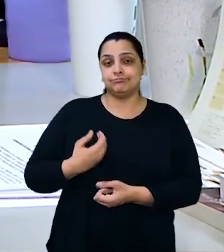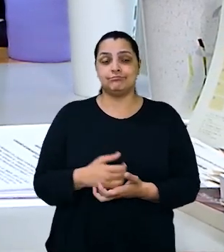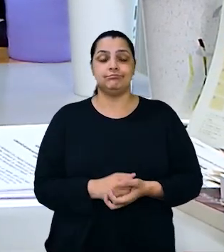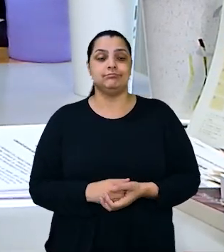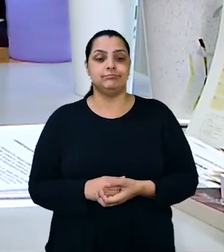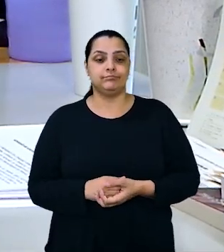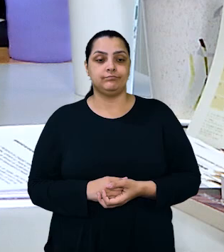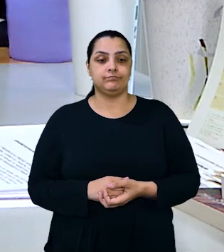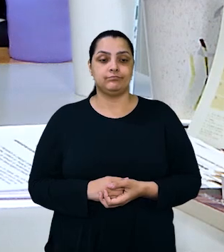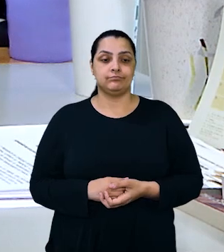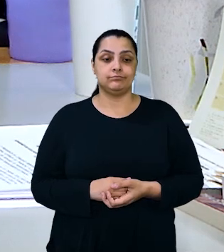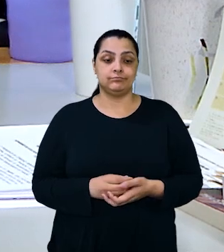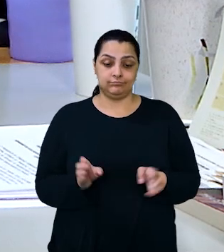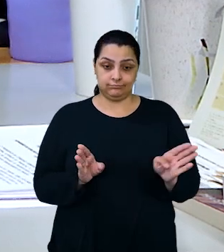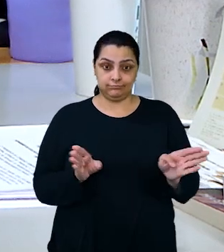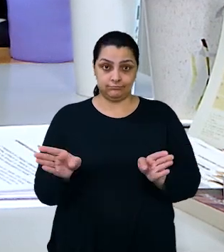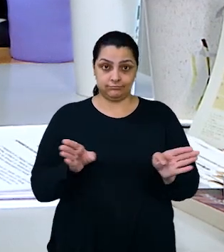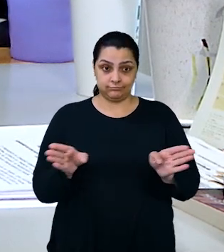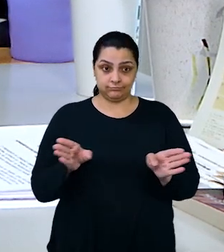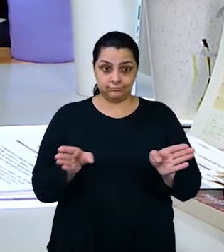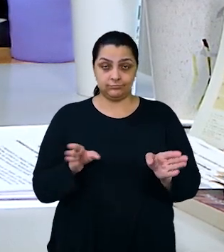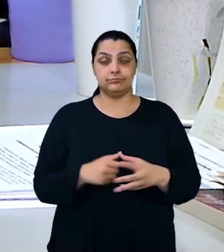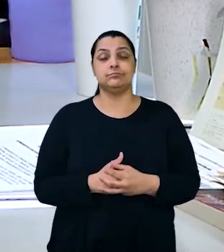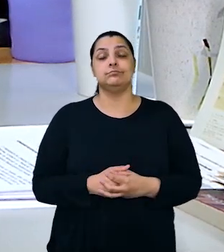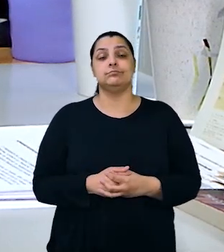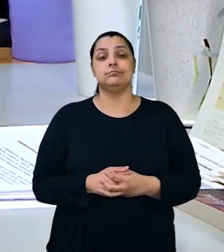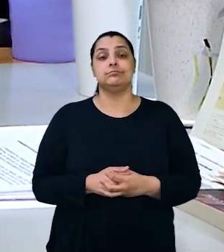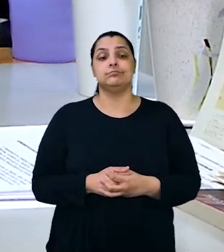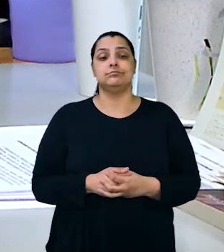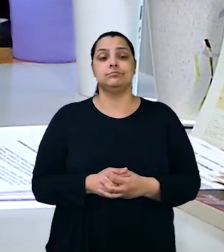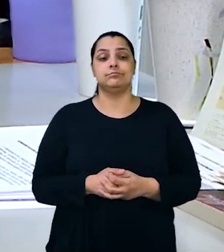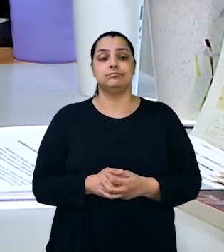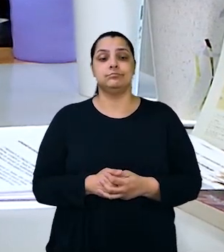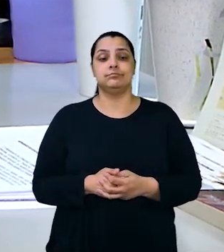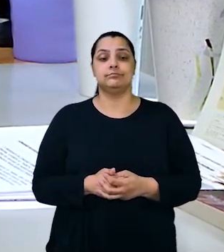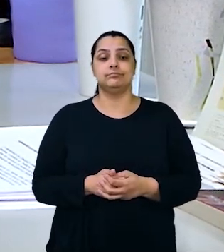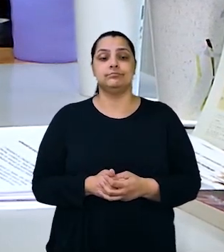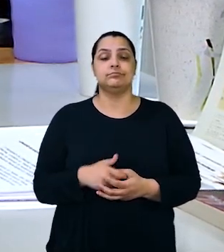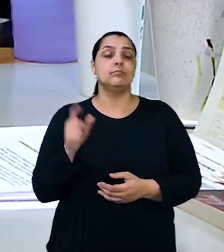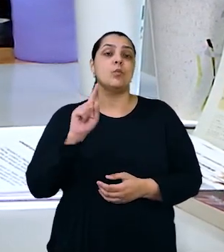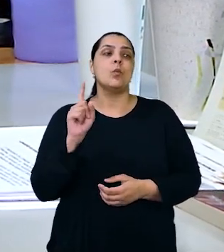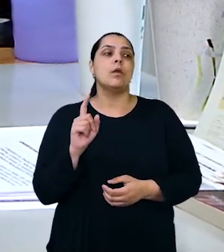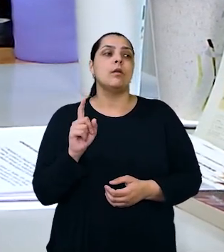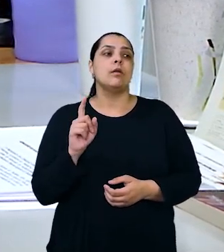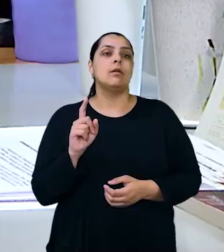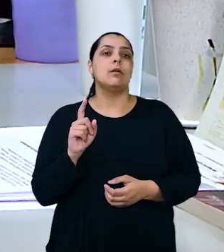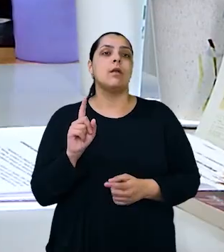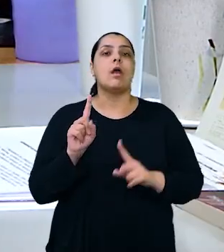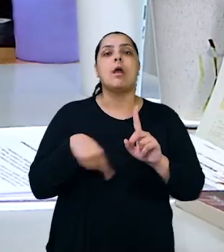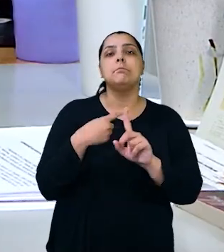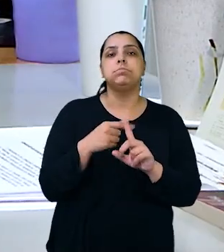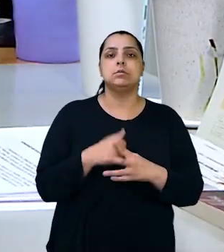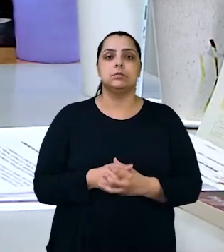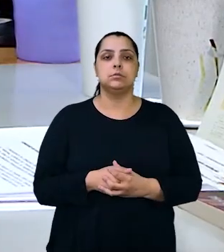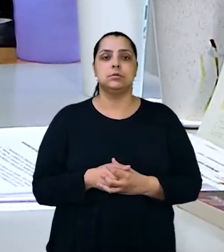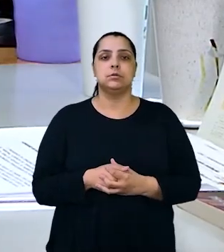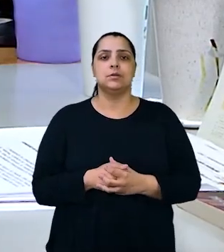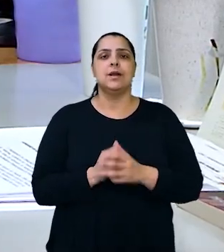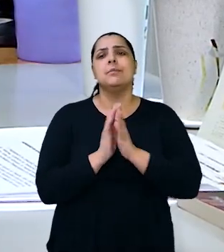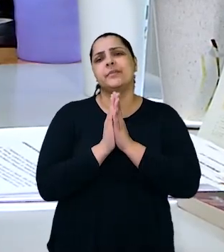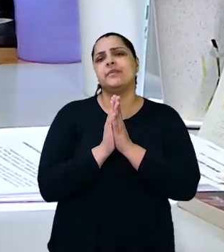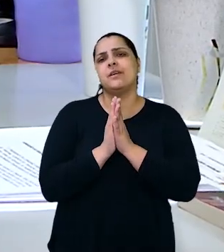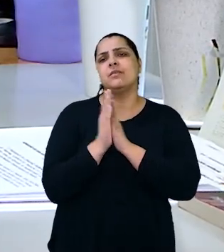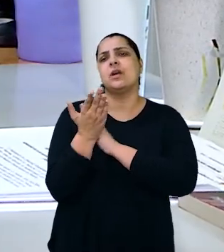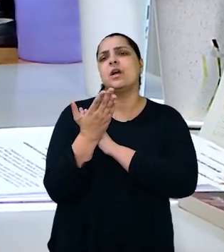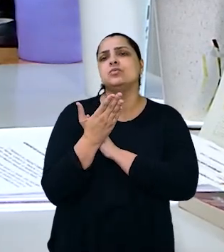vivências. Então, a acessibilidade, ela não é um extra, ela não é um favor,